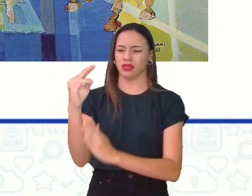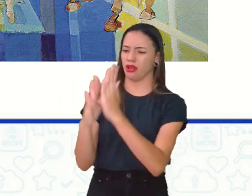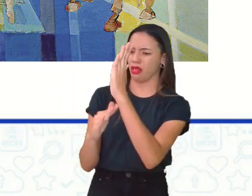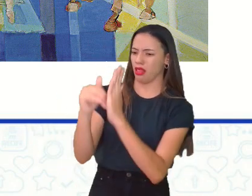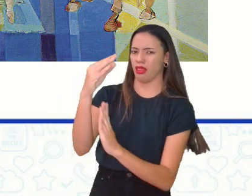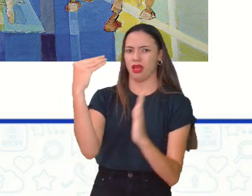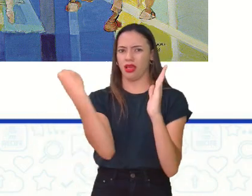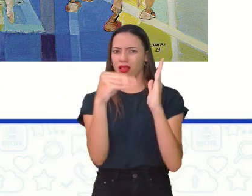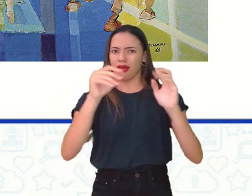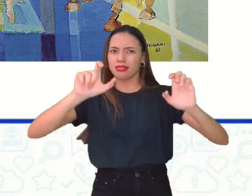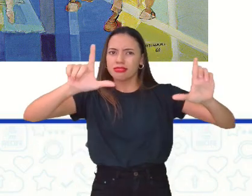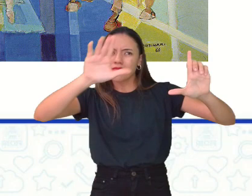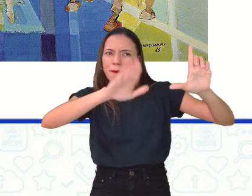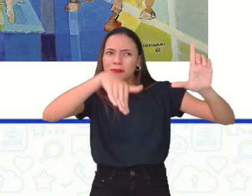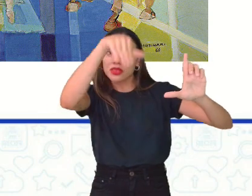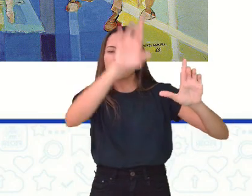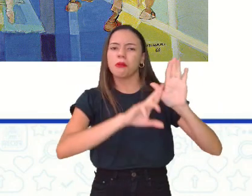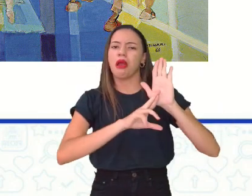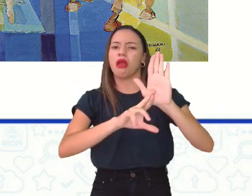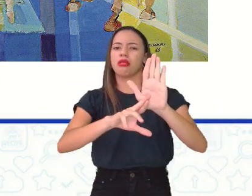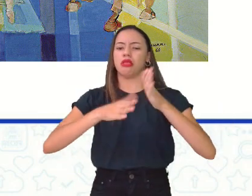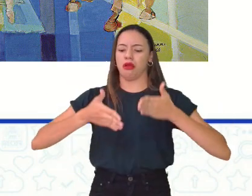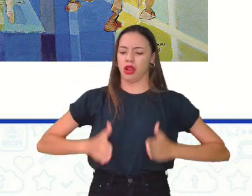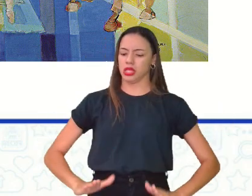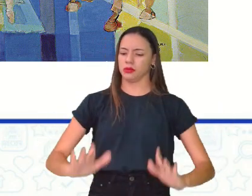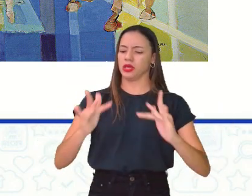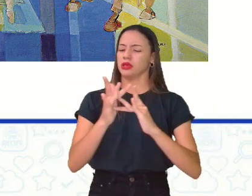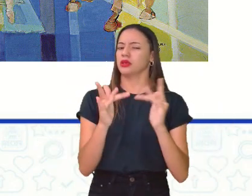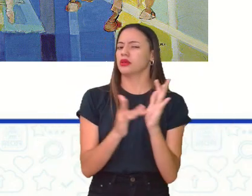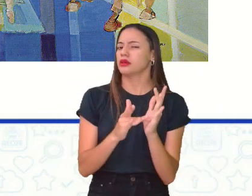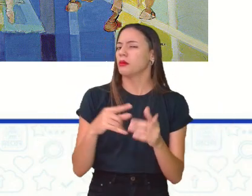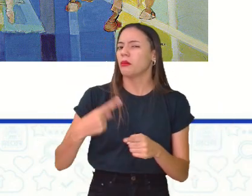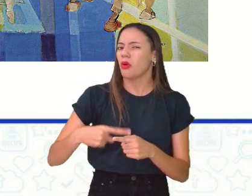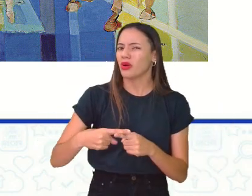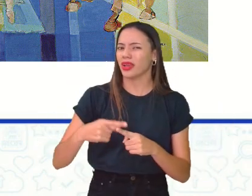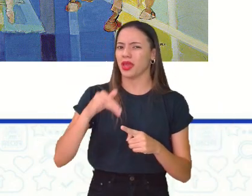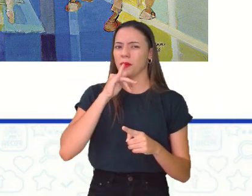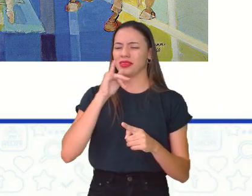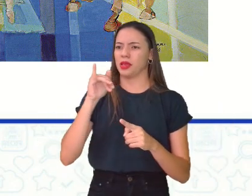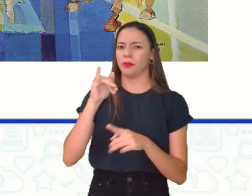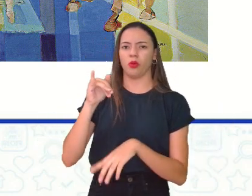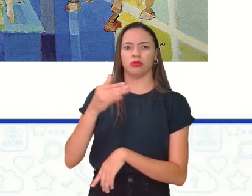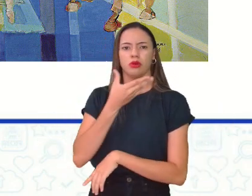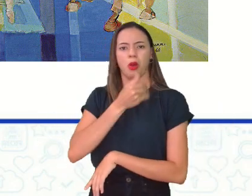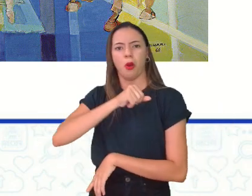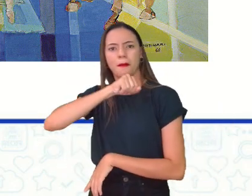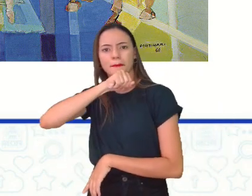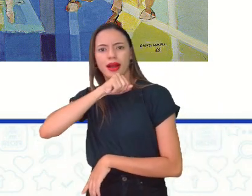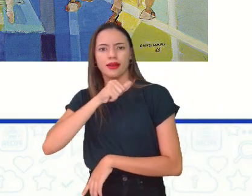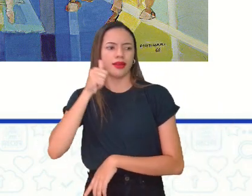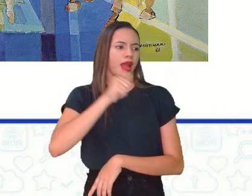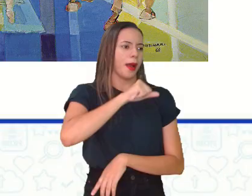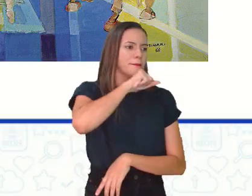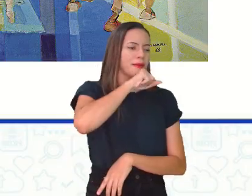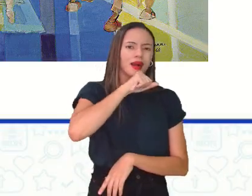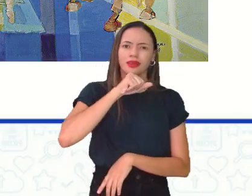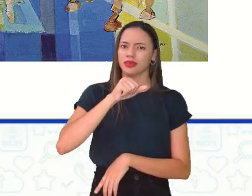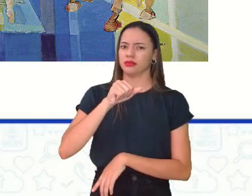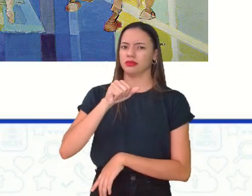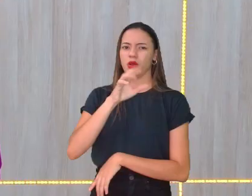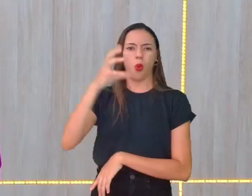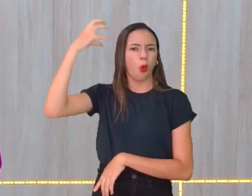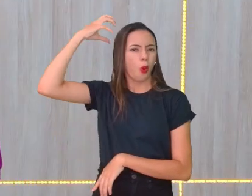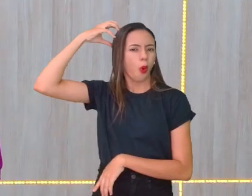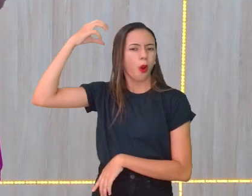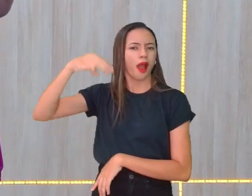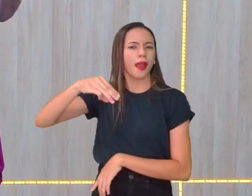uma representação do nascimento de Jesus? Porque ele tirou o pai, a mãe de Jesus, os reis magos, né? Ele deixou o